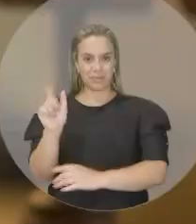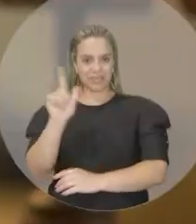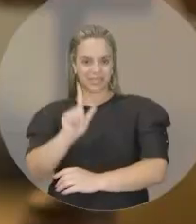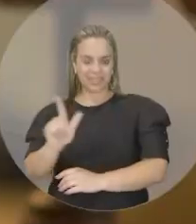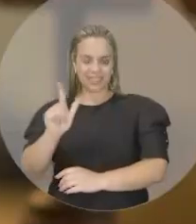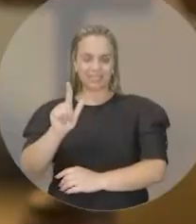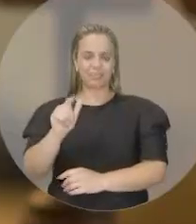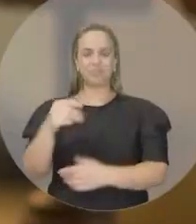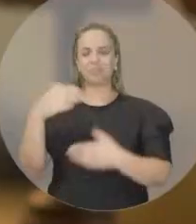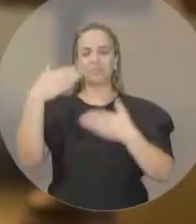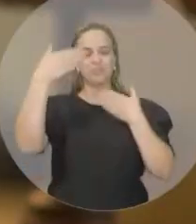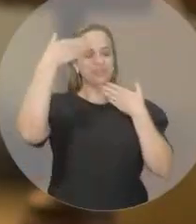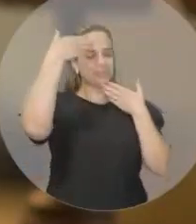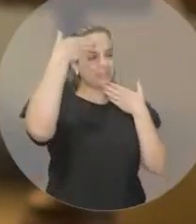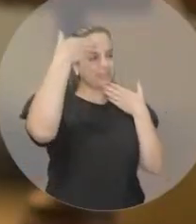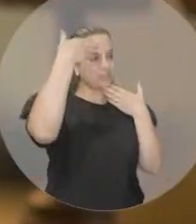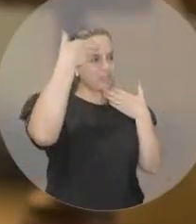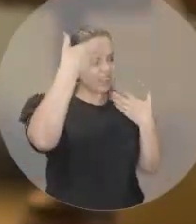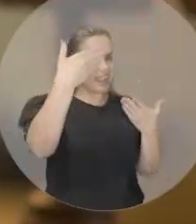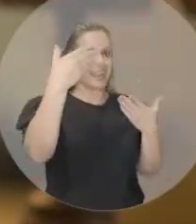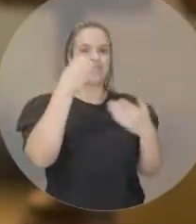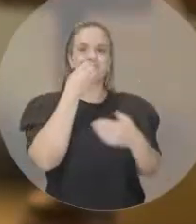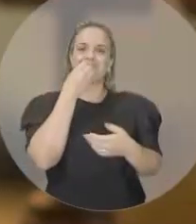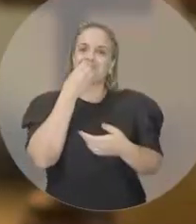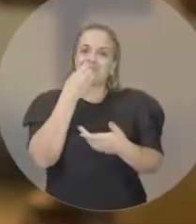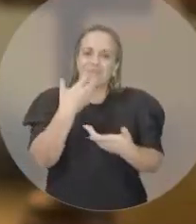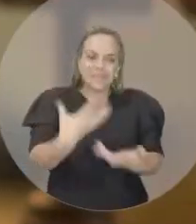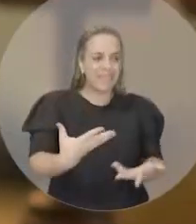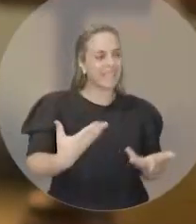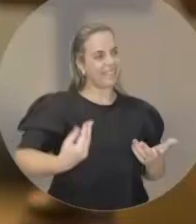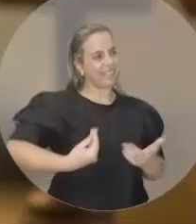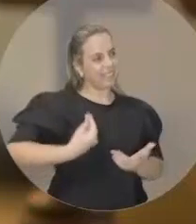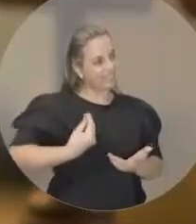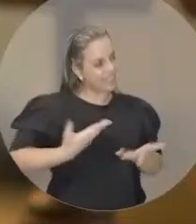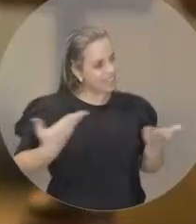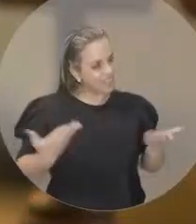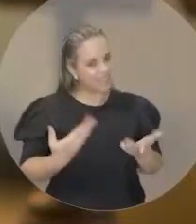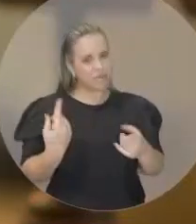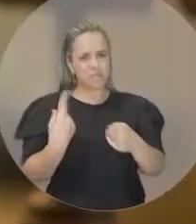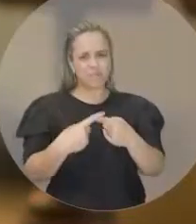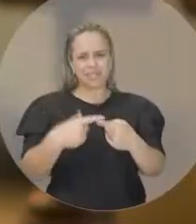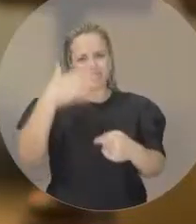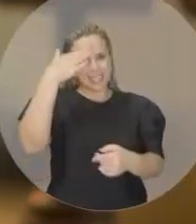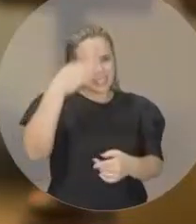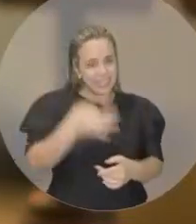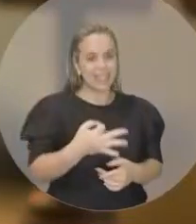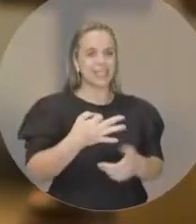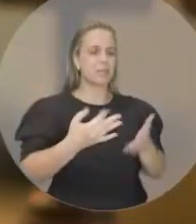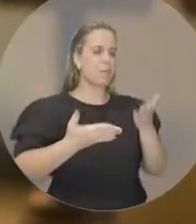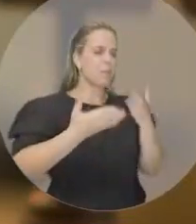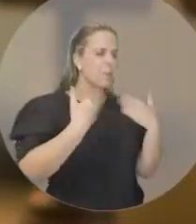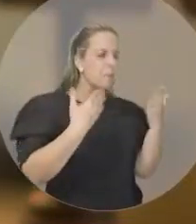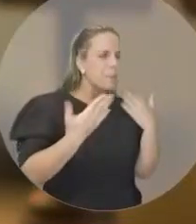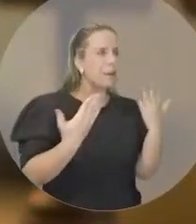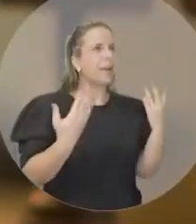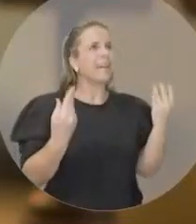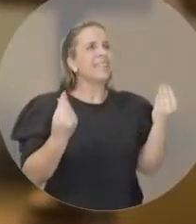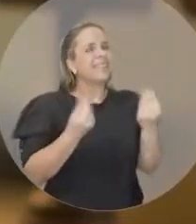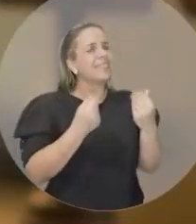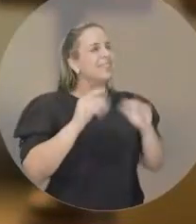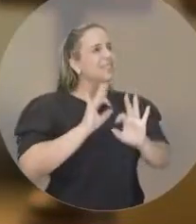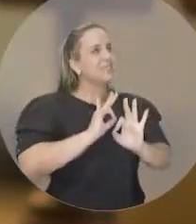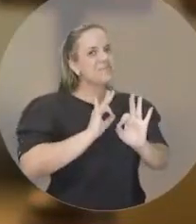Literária. Obrigada, Maria. Muito bom estar aqui com você hoje, porque eu tenho certeza que esse bate-papo